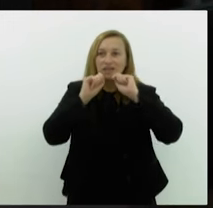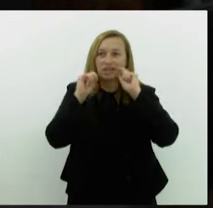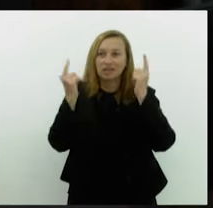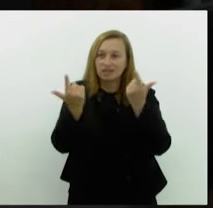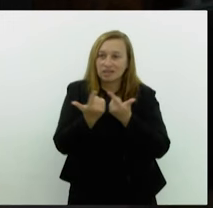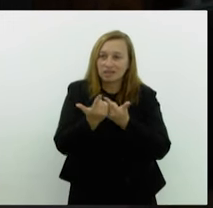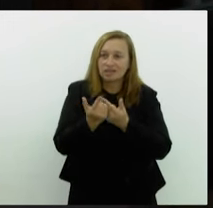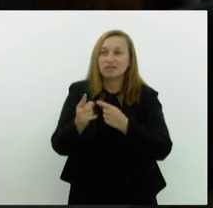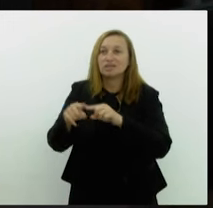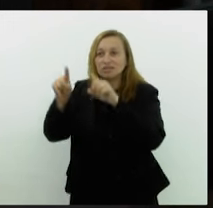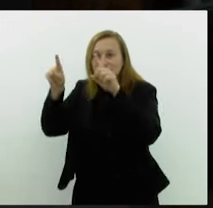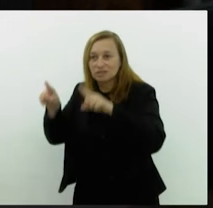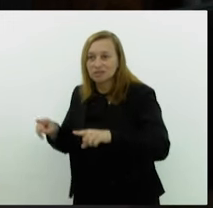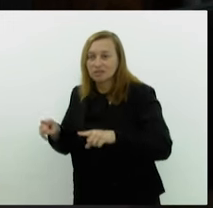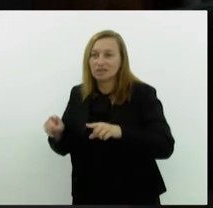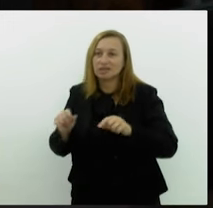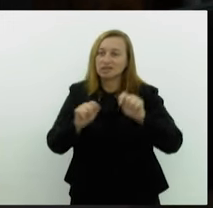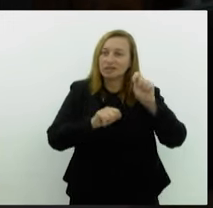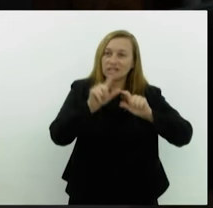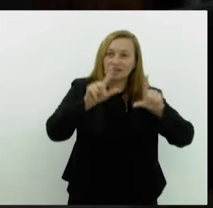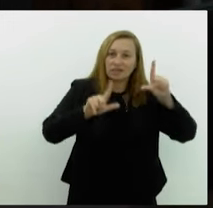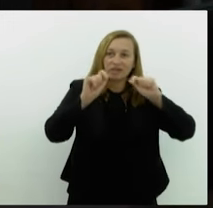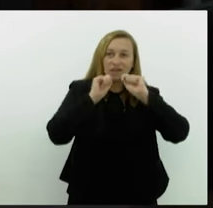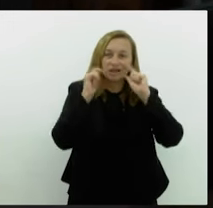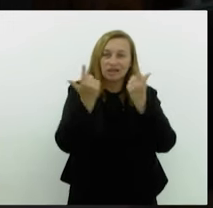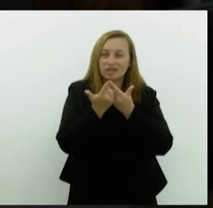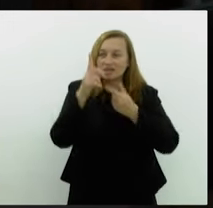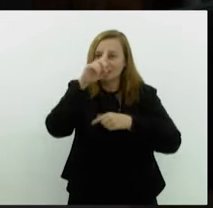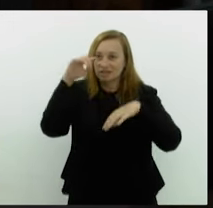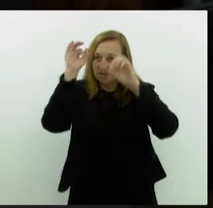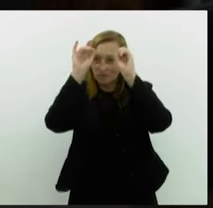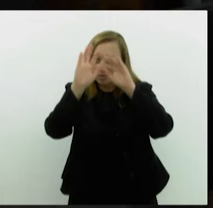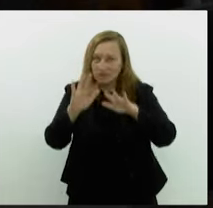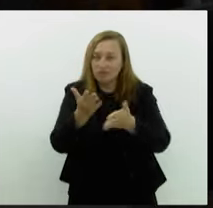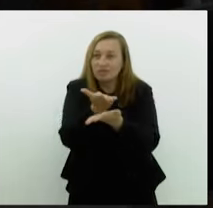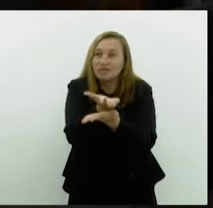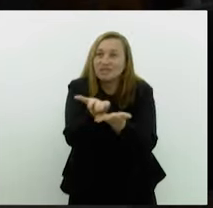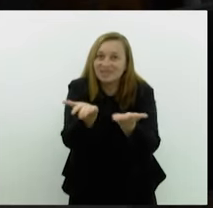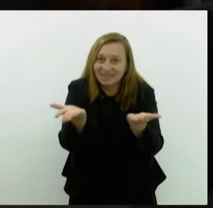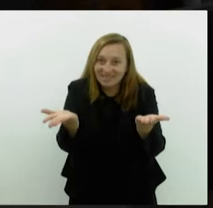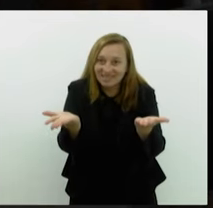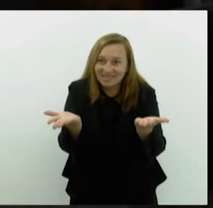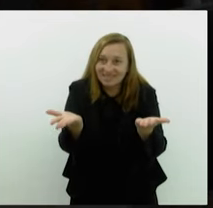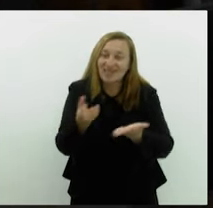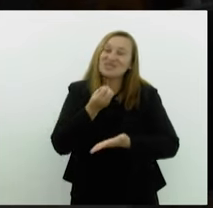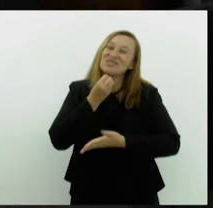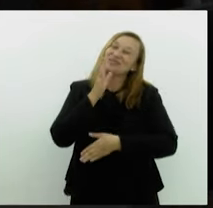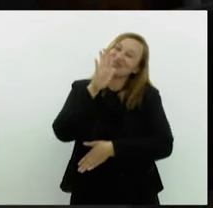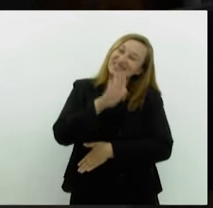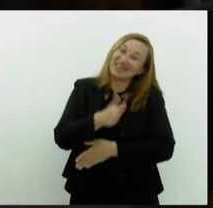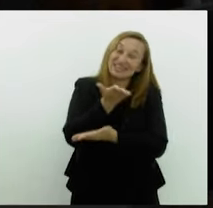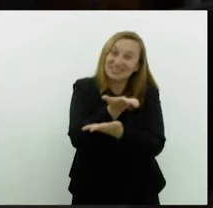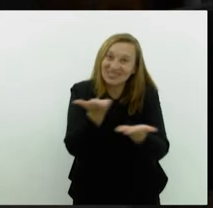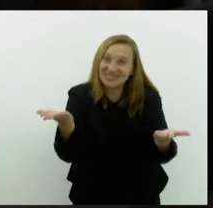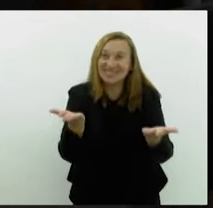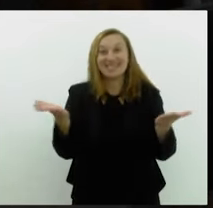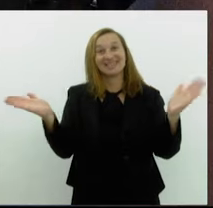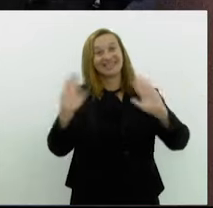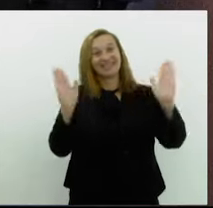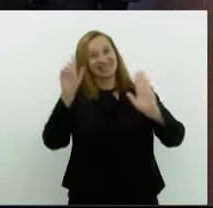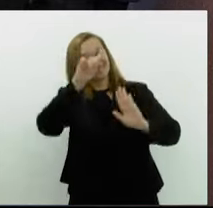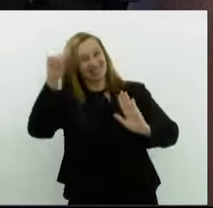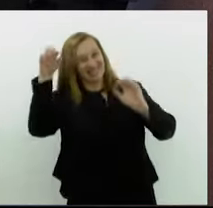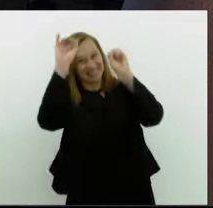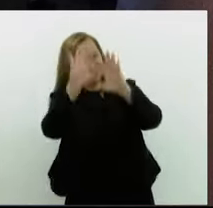todos os funcionários da TV Alerj, tá? Que Deus abençoe todos vocês e uma boa tarde para todos. Fico com Deus.